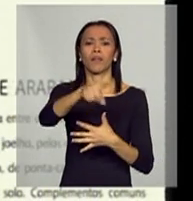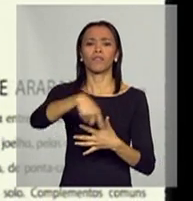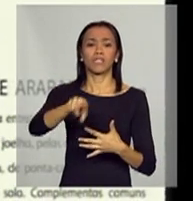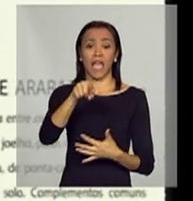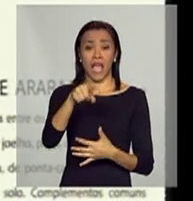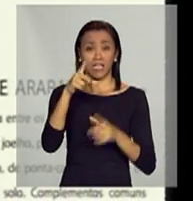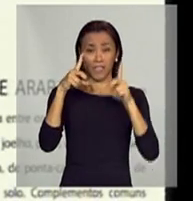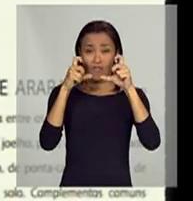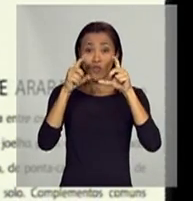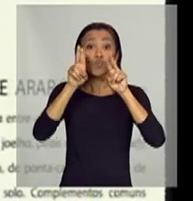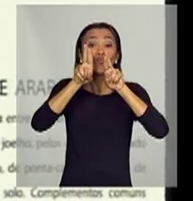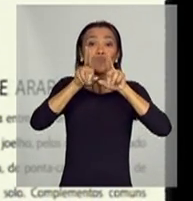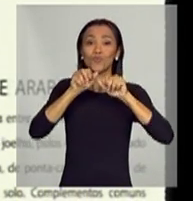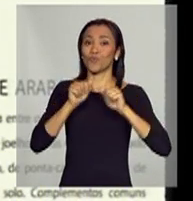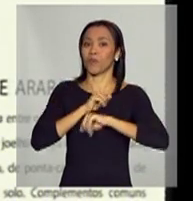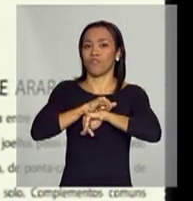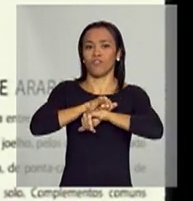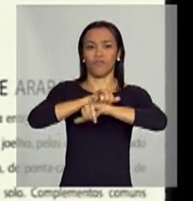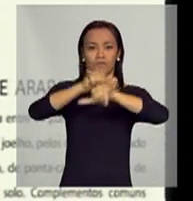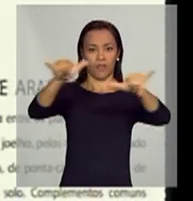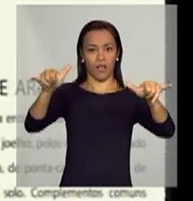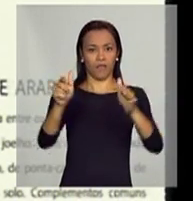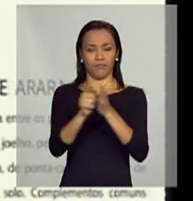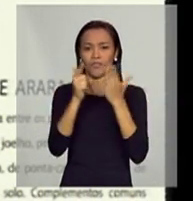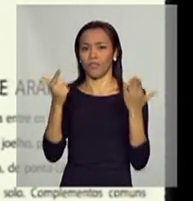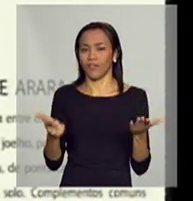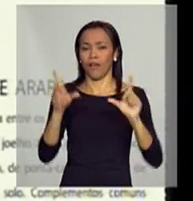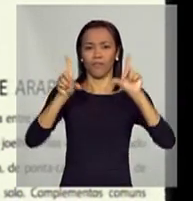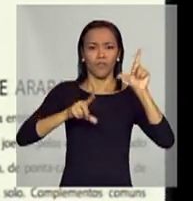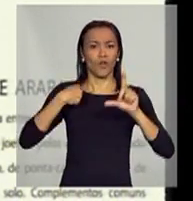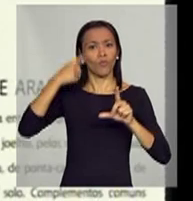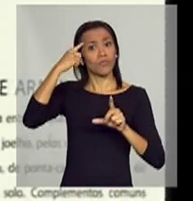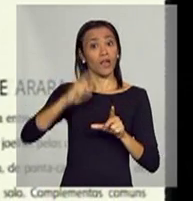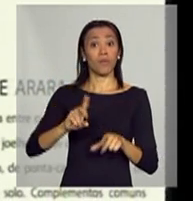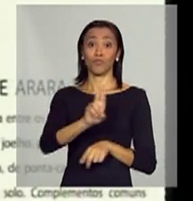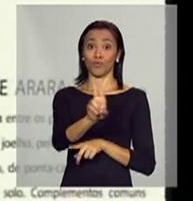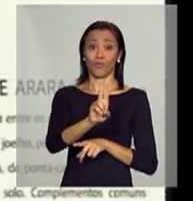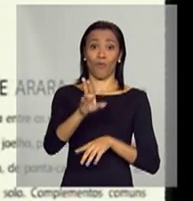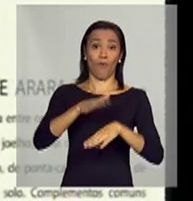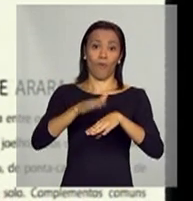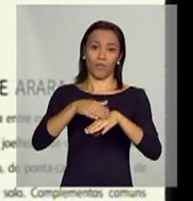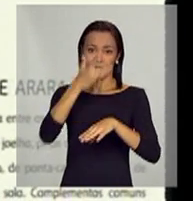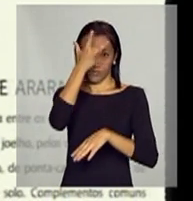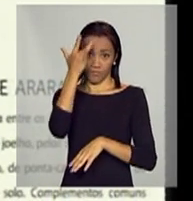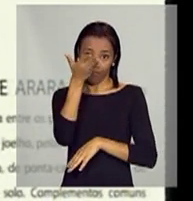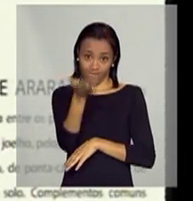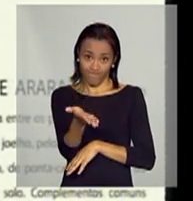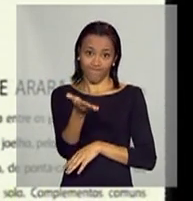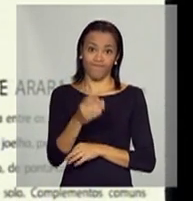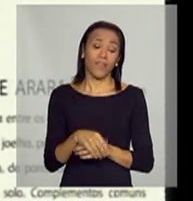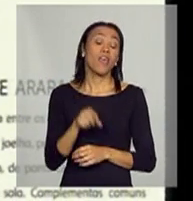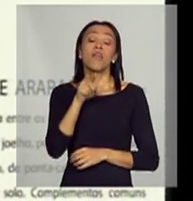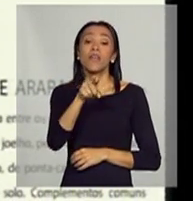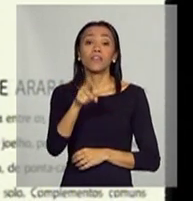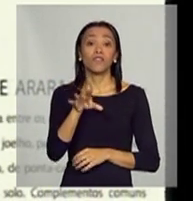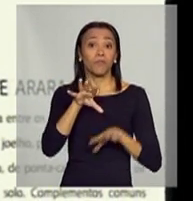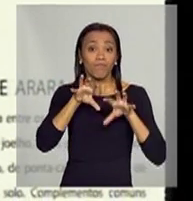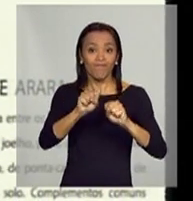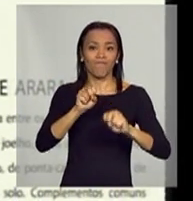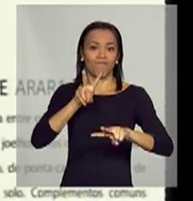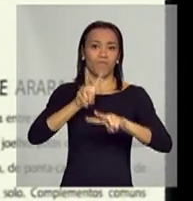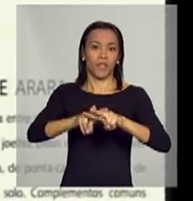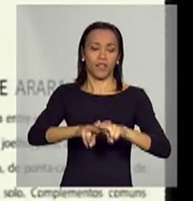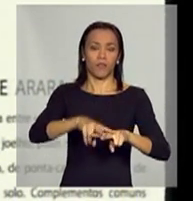Essa foto nunca foi publicada na imprensa, nós não sabemos o nome desse rapaz. Tá? Esse rapaz foi preso,